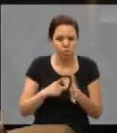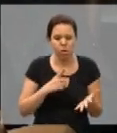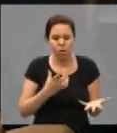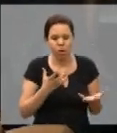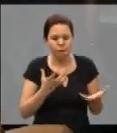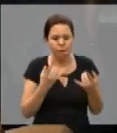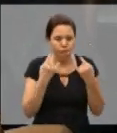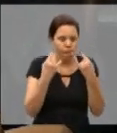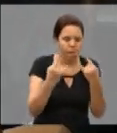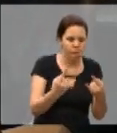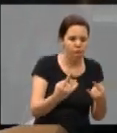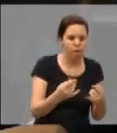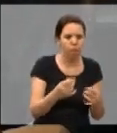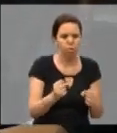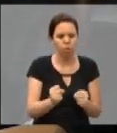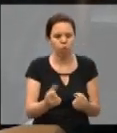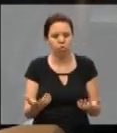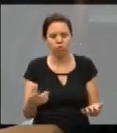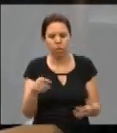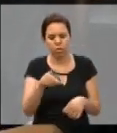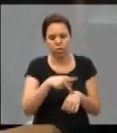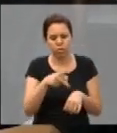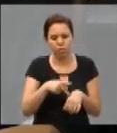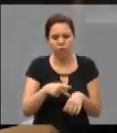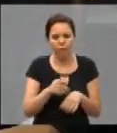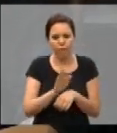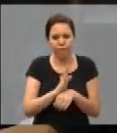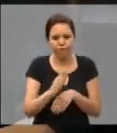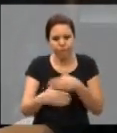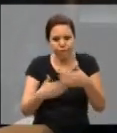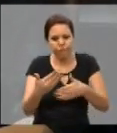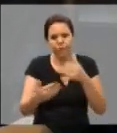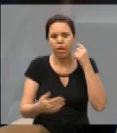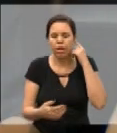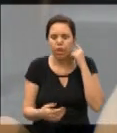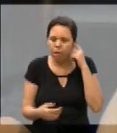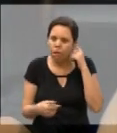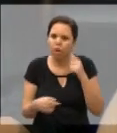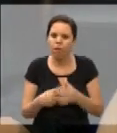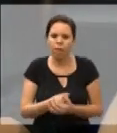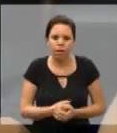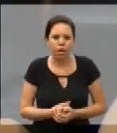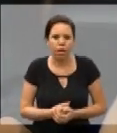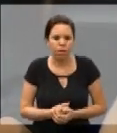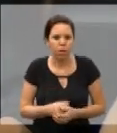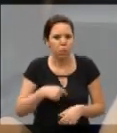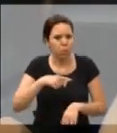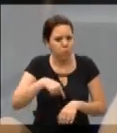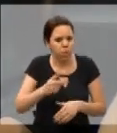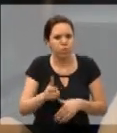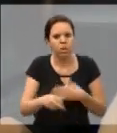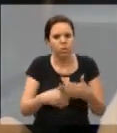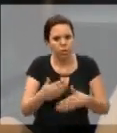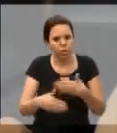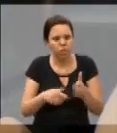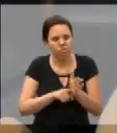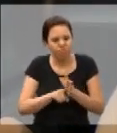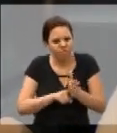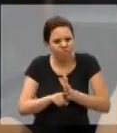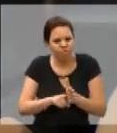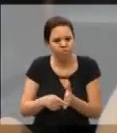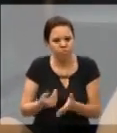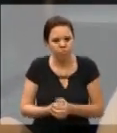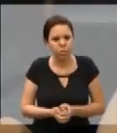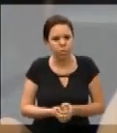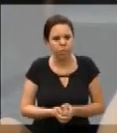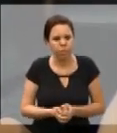essas pedras. Então o filme ele vai andando nessa forma, né? Ele é bem o tempo todo investigação, né?